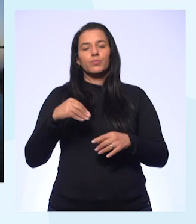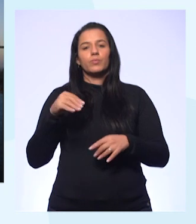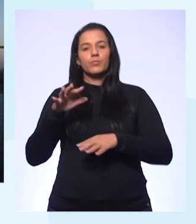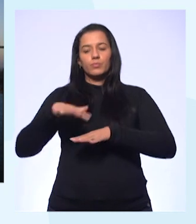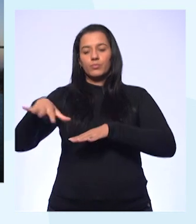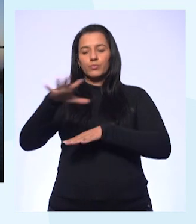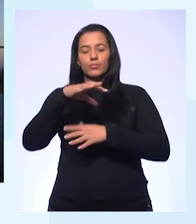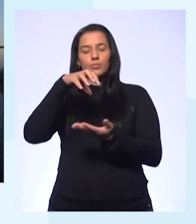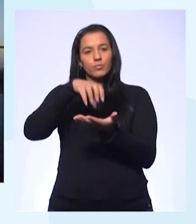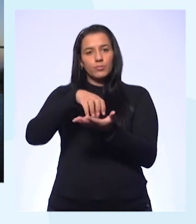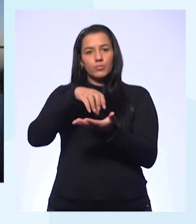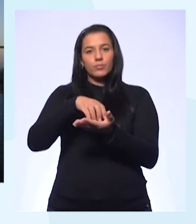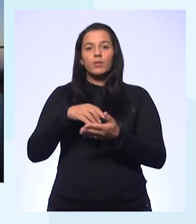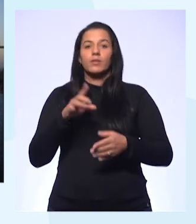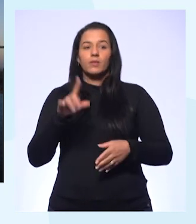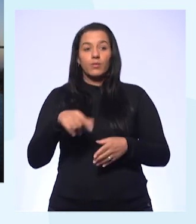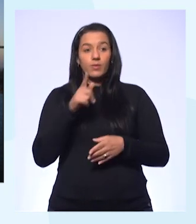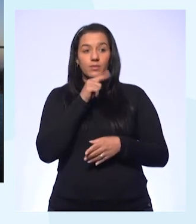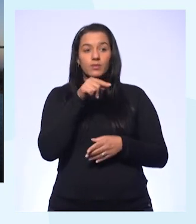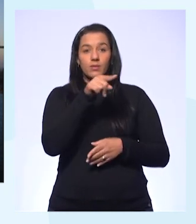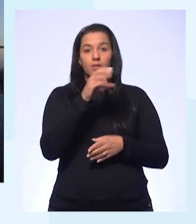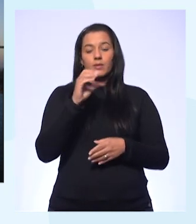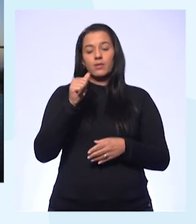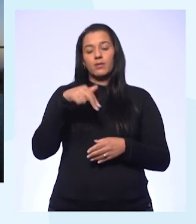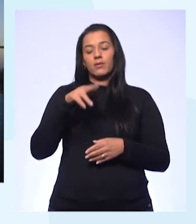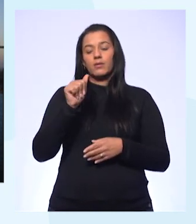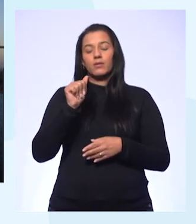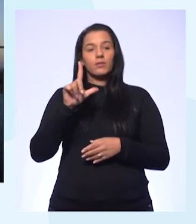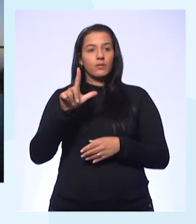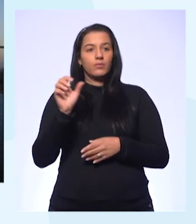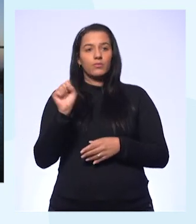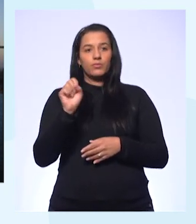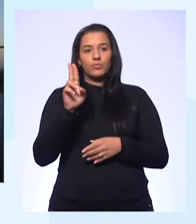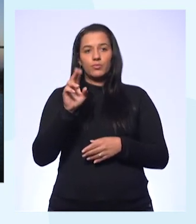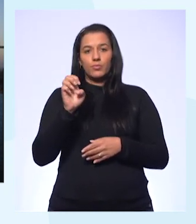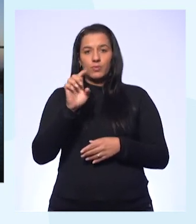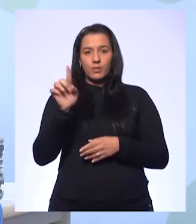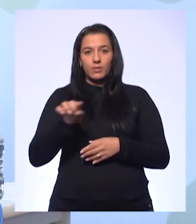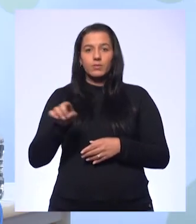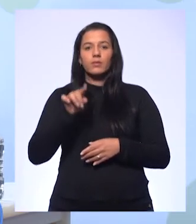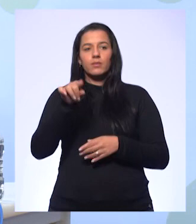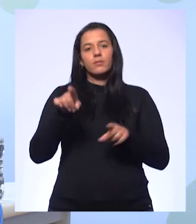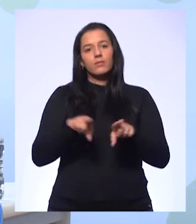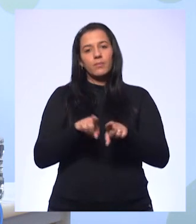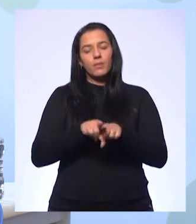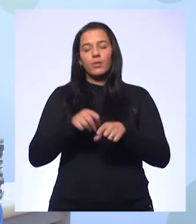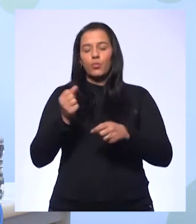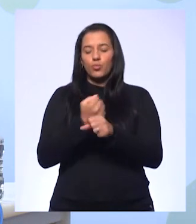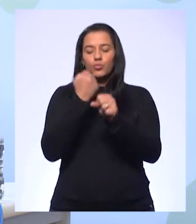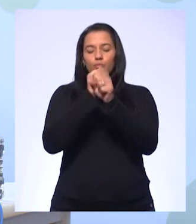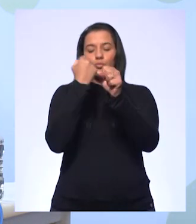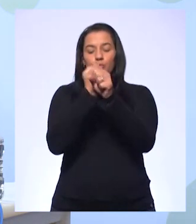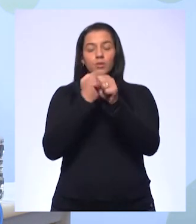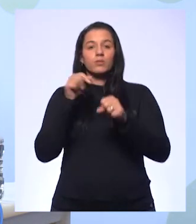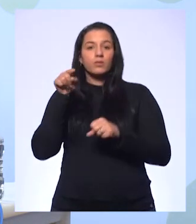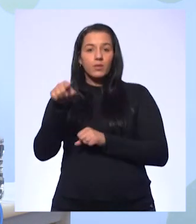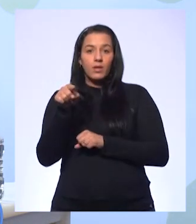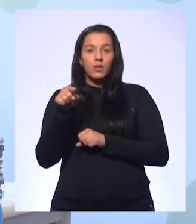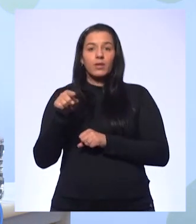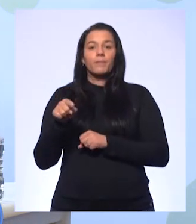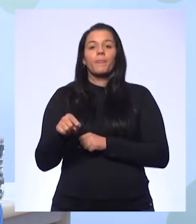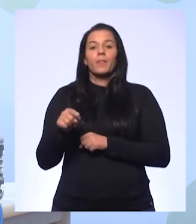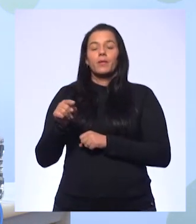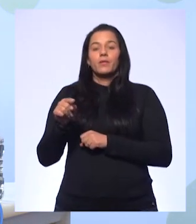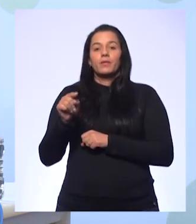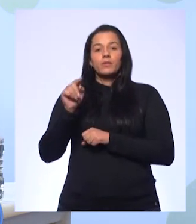Médio. Tá? Então o Canal de Suez aí, ele foi construído aí pelos franceses, mas teve o apoio também dos japoneses. Né? Foi uma